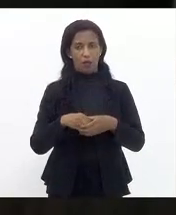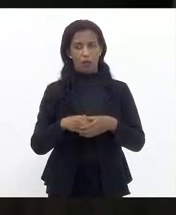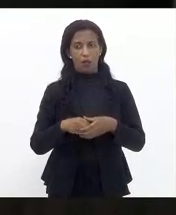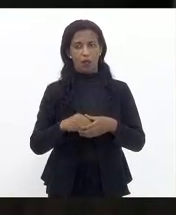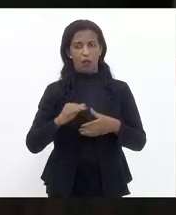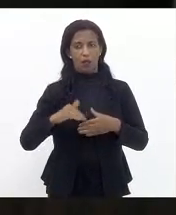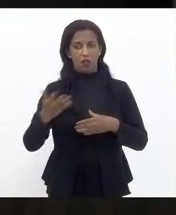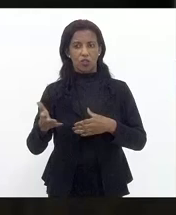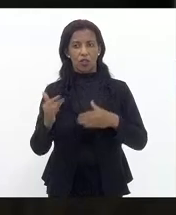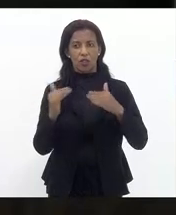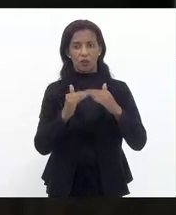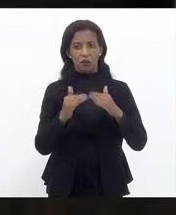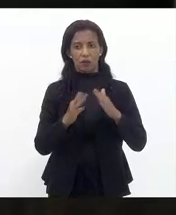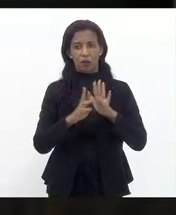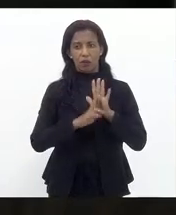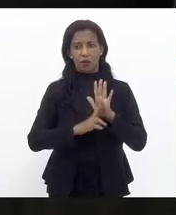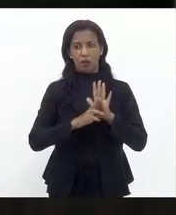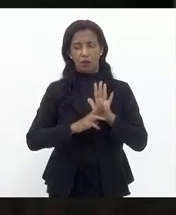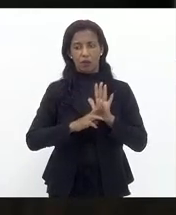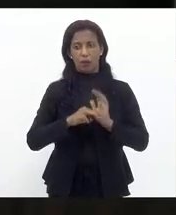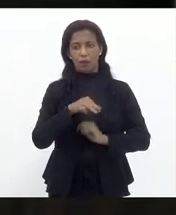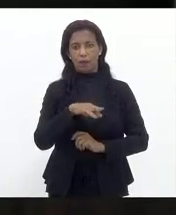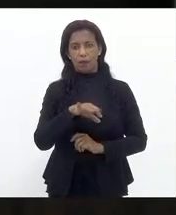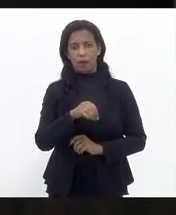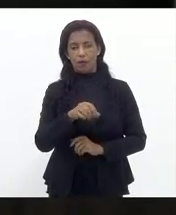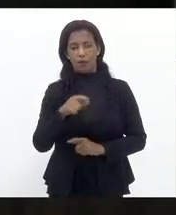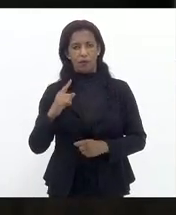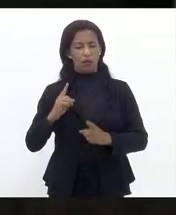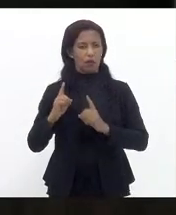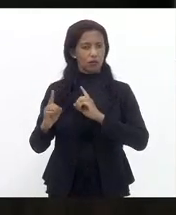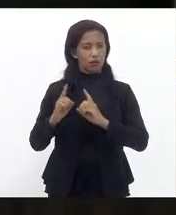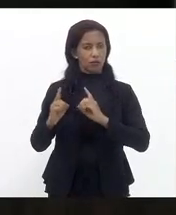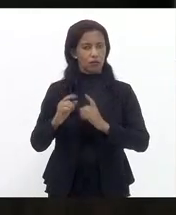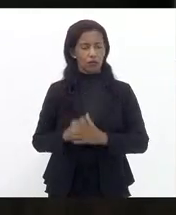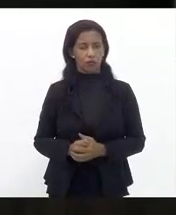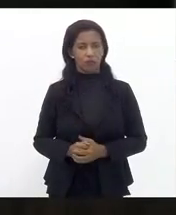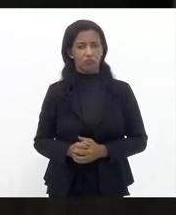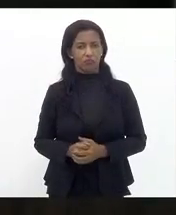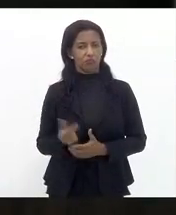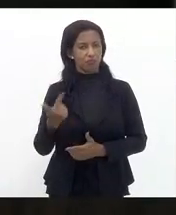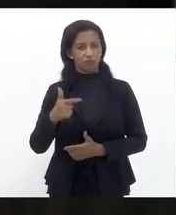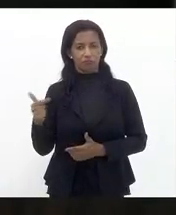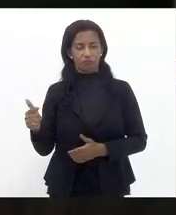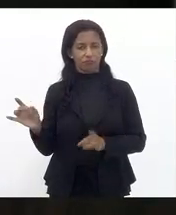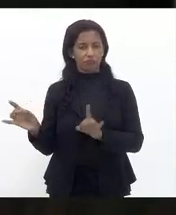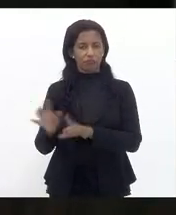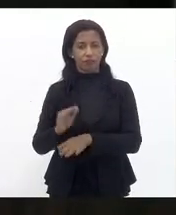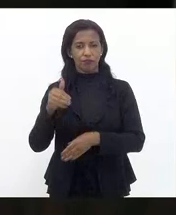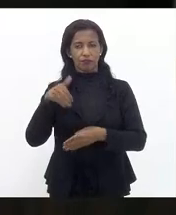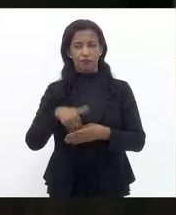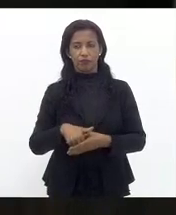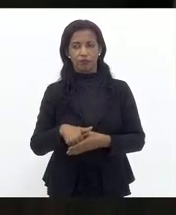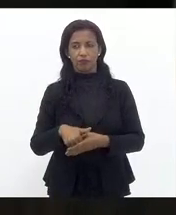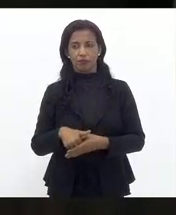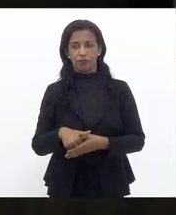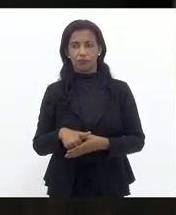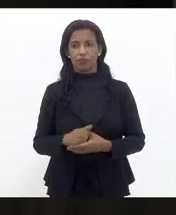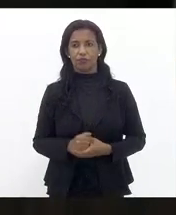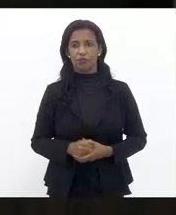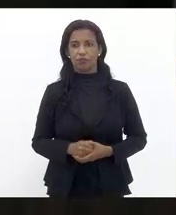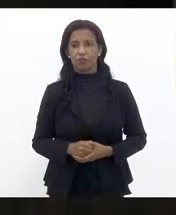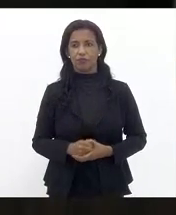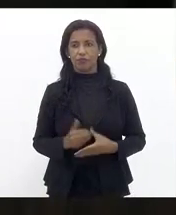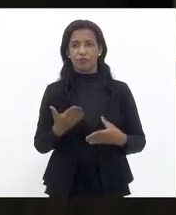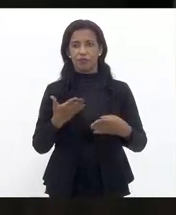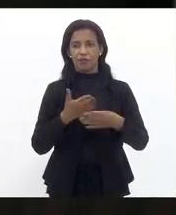Posições Externas, favorável, relator deputado Márcio Canella. Em discussão, não havendo quem queira discutir, encerrada a discussão, em votação, os senhores que aprovam, permaneçam como